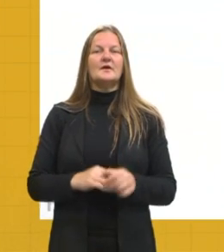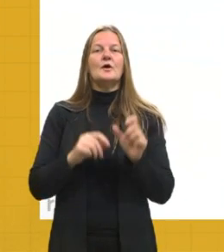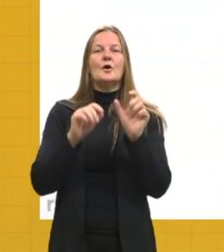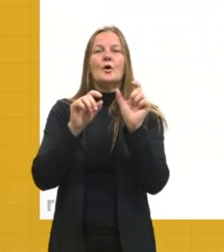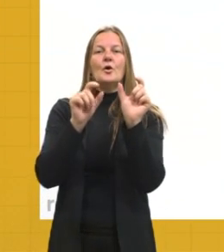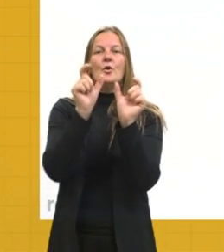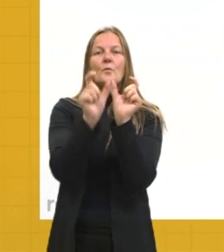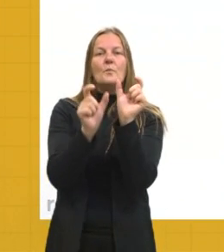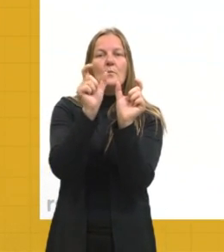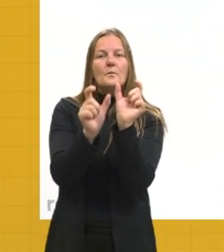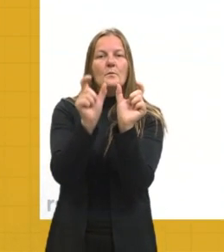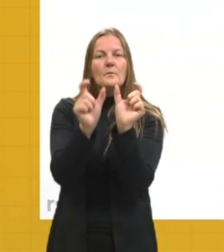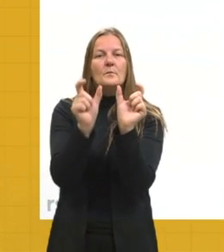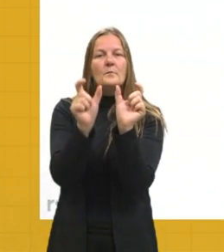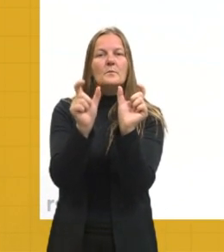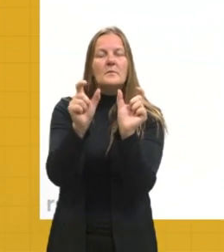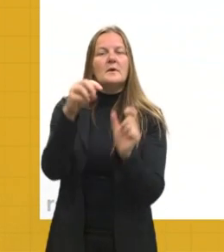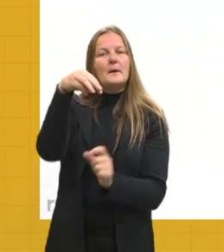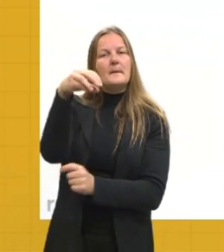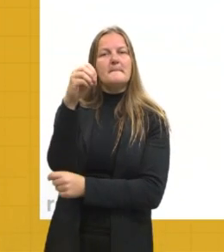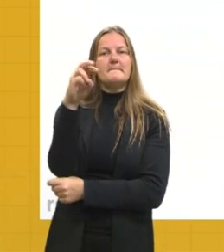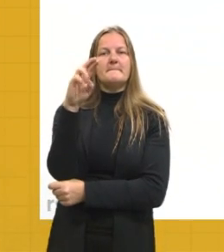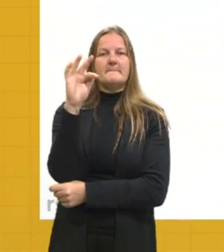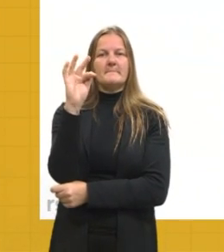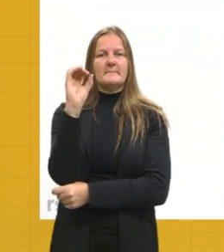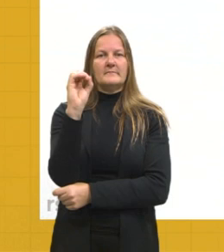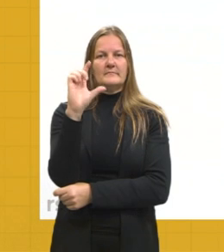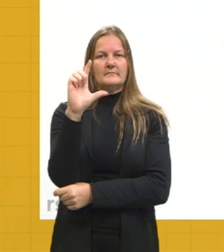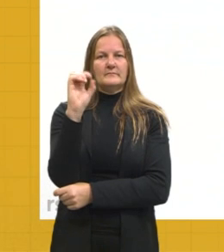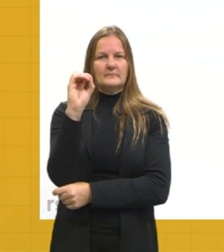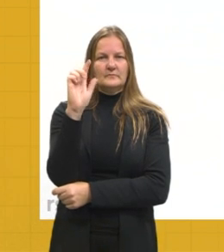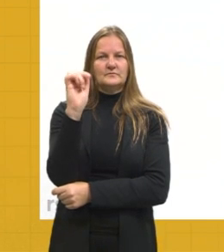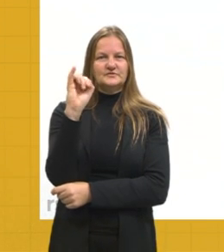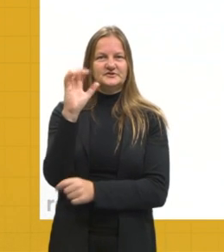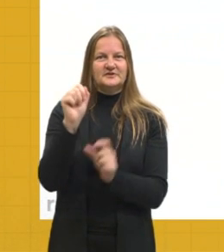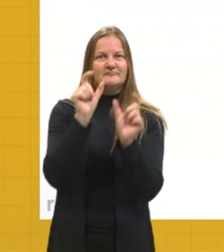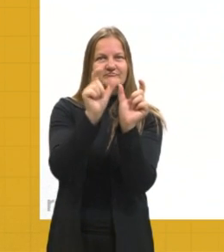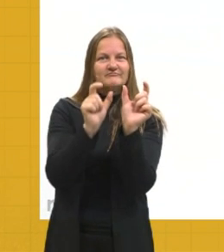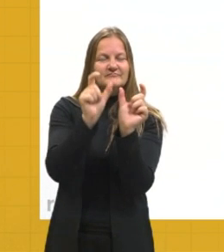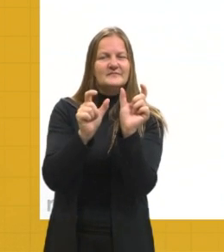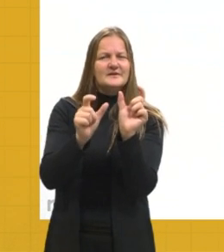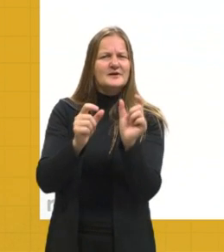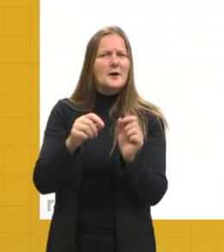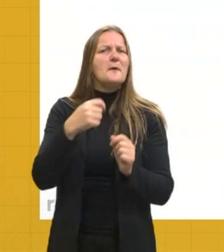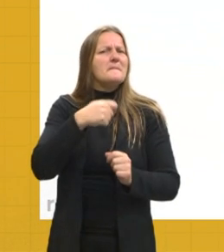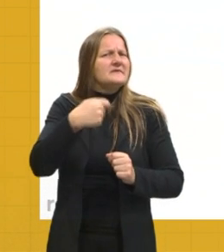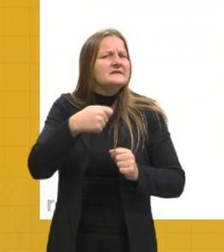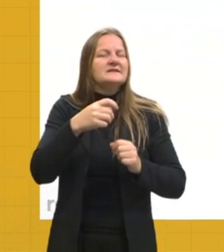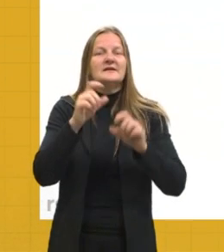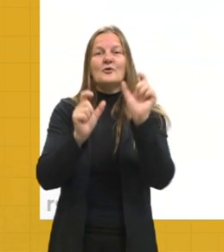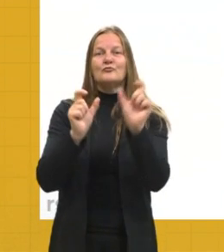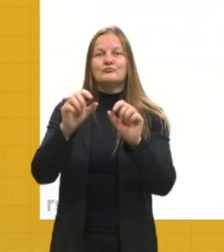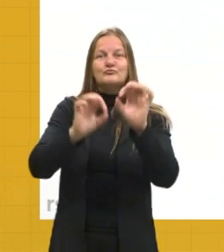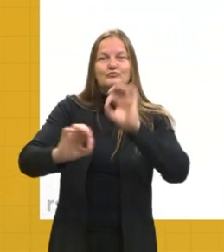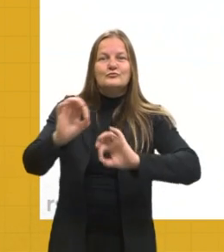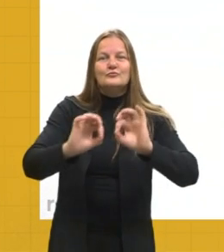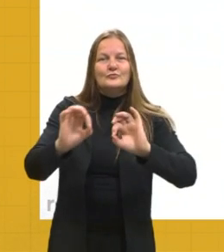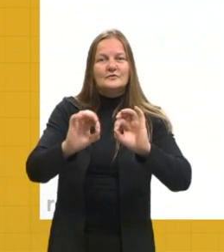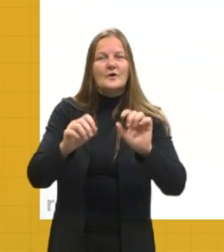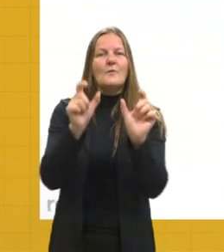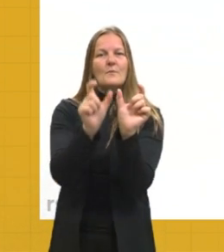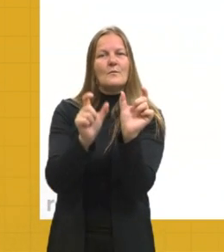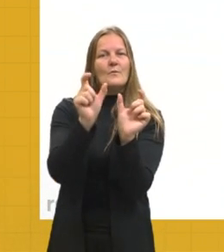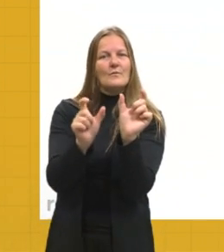Morfologia. Não tem como a gente falar em organização de palavras se a gente não falar em